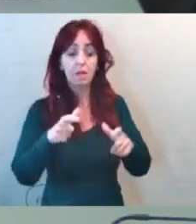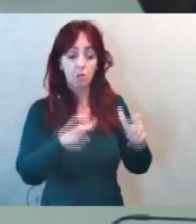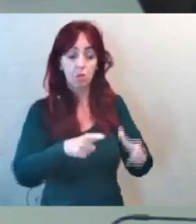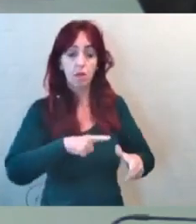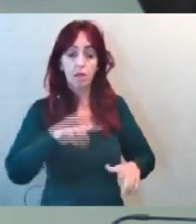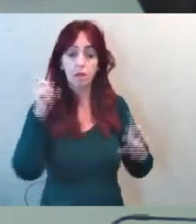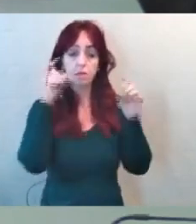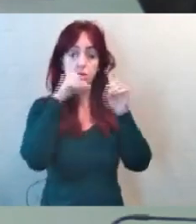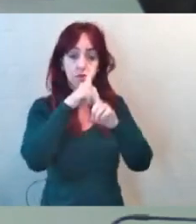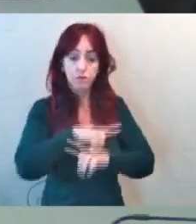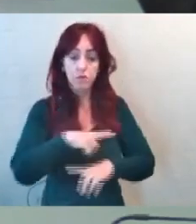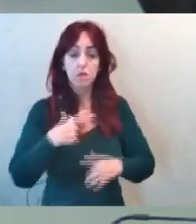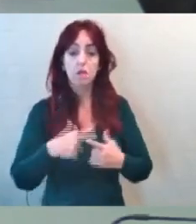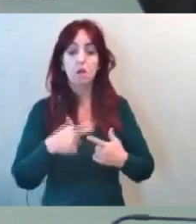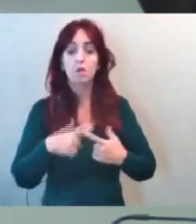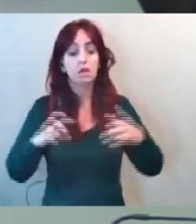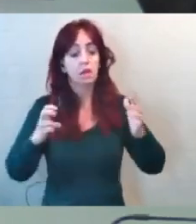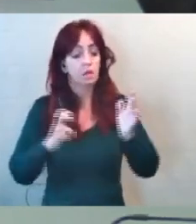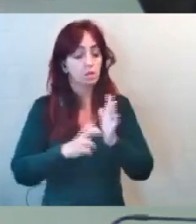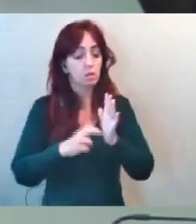principalmente, a empresa